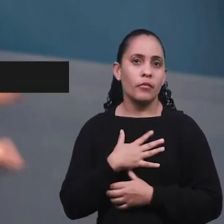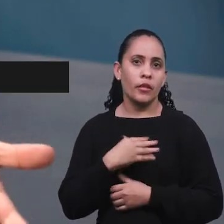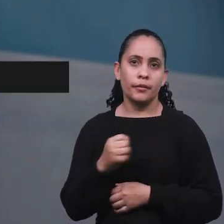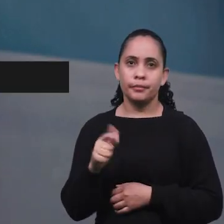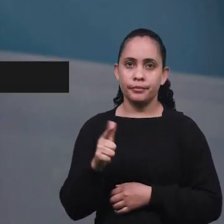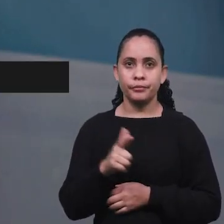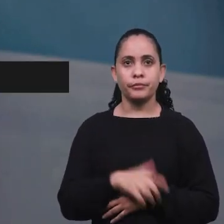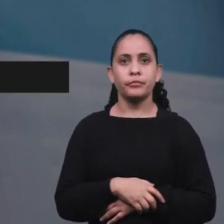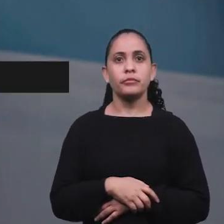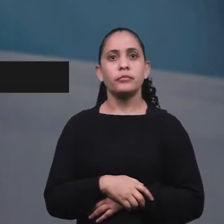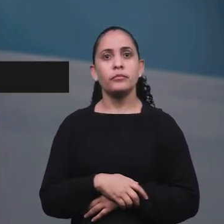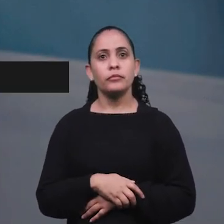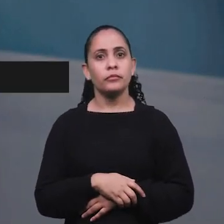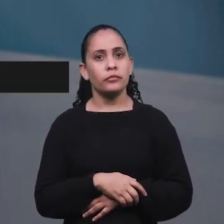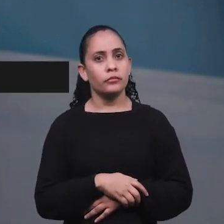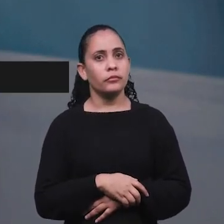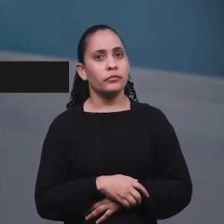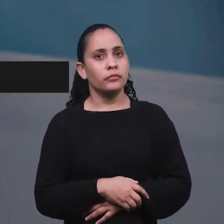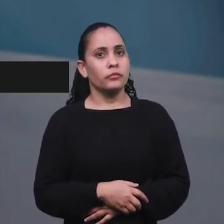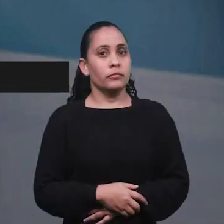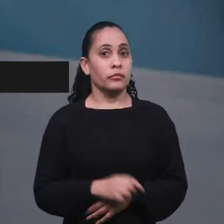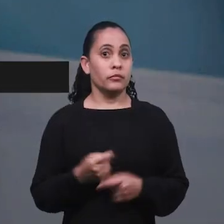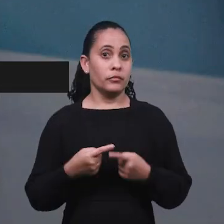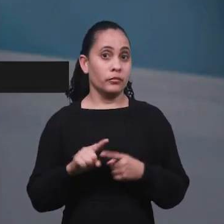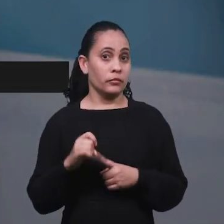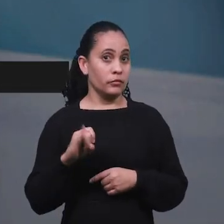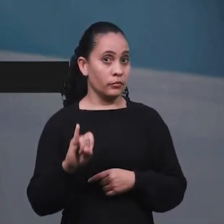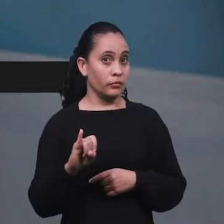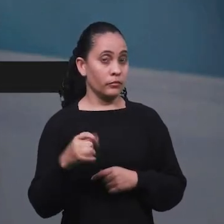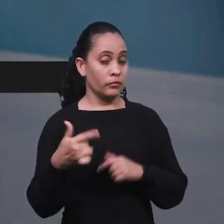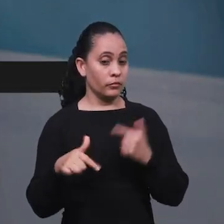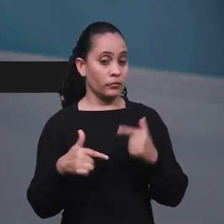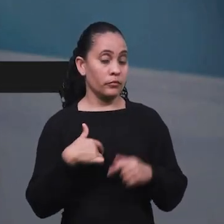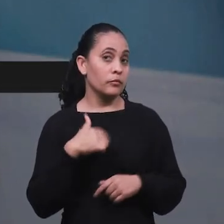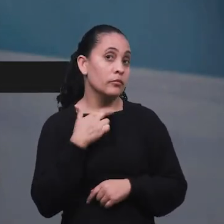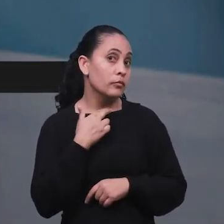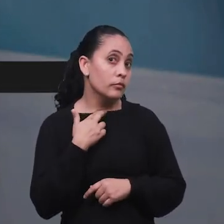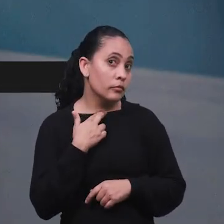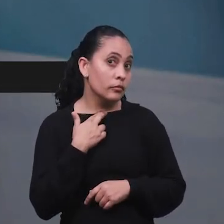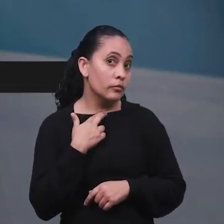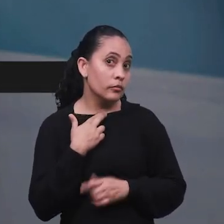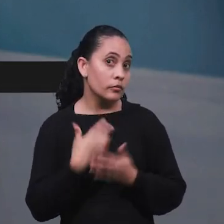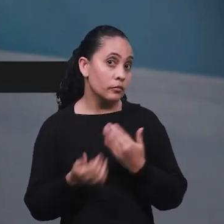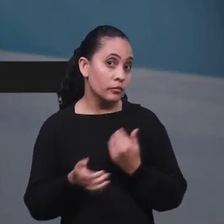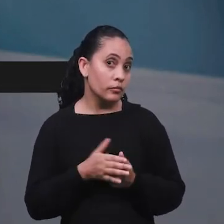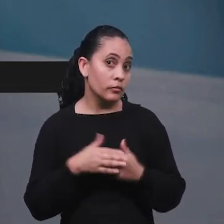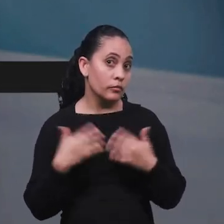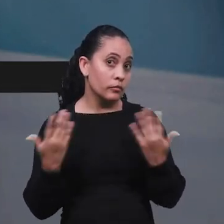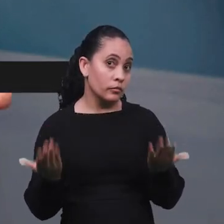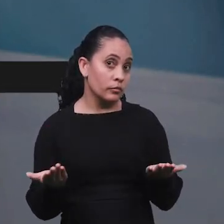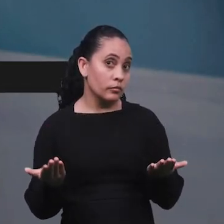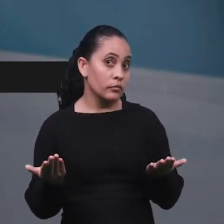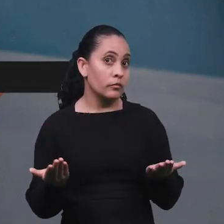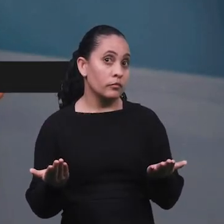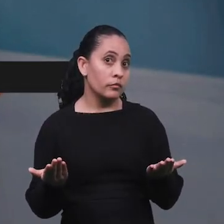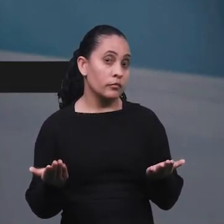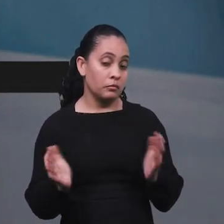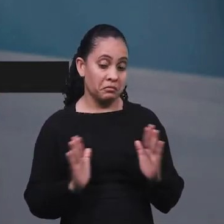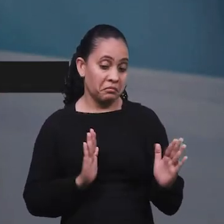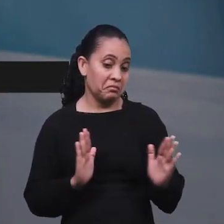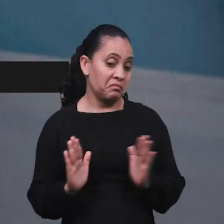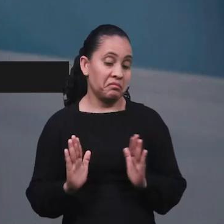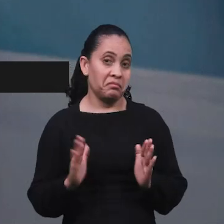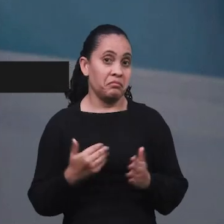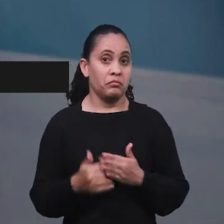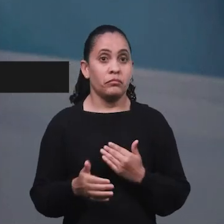sou casado, mas não tenho filhos, mas e se você não puder trabalhar? Seja aí definitivamente